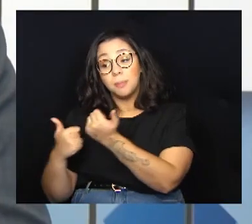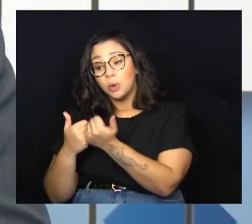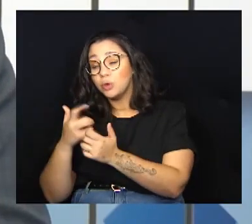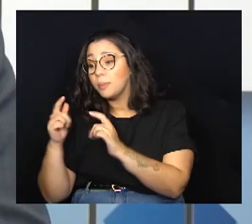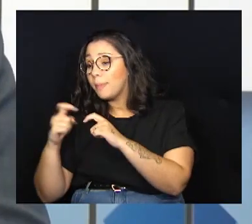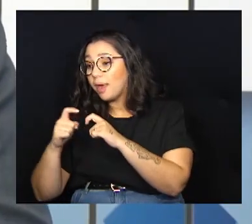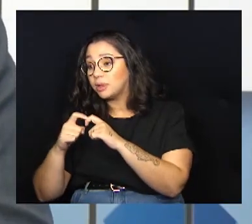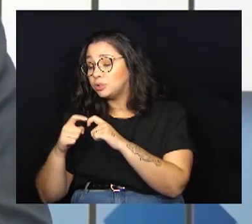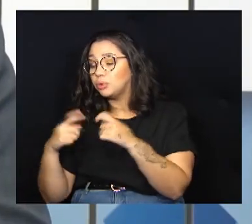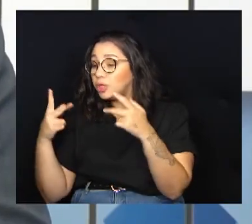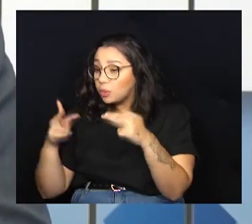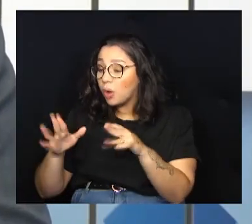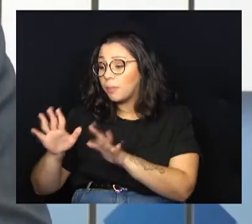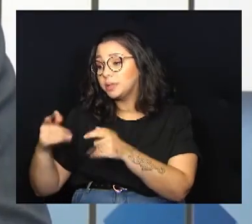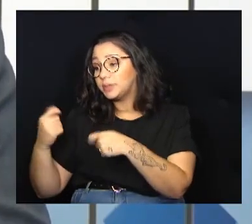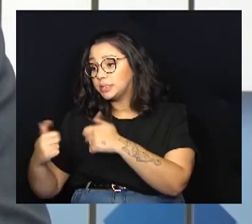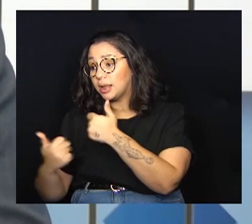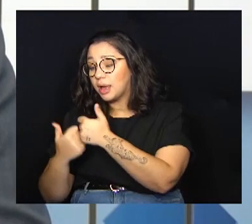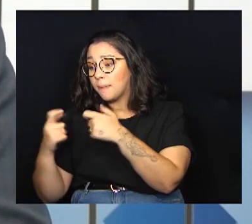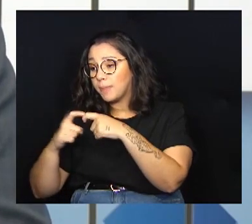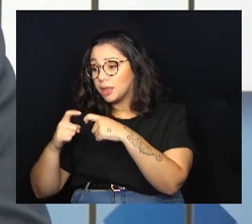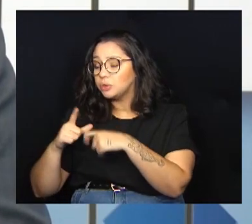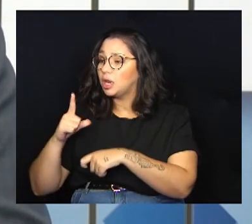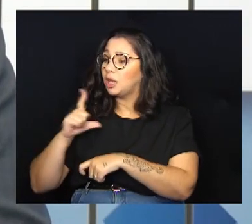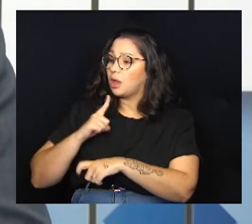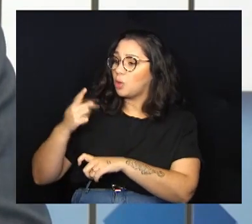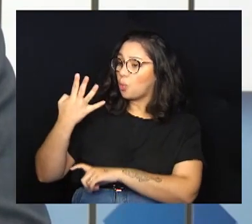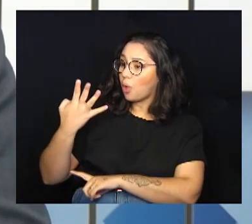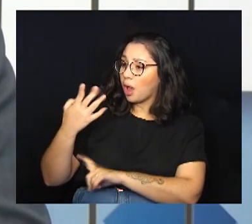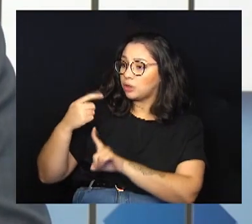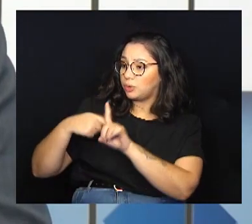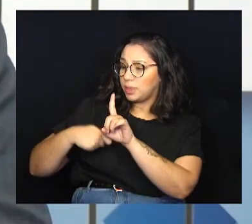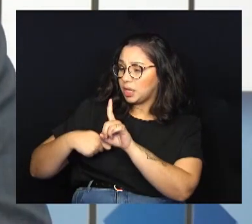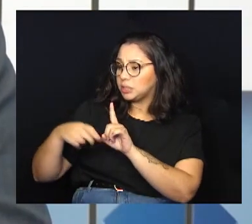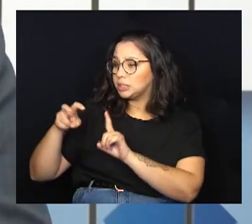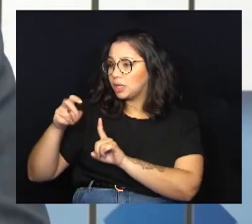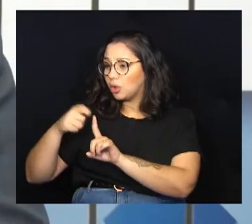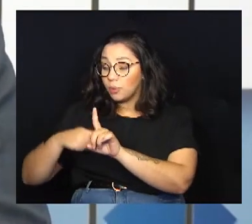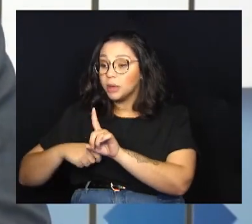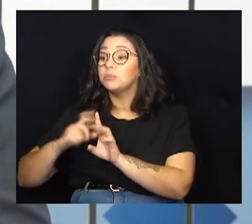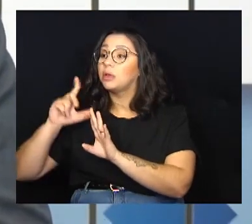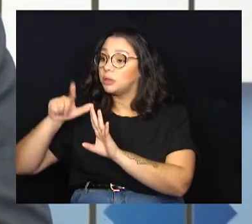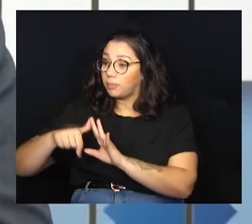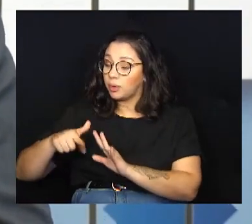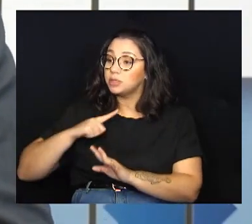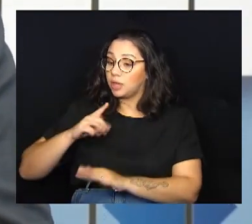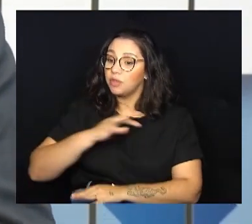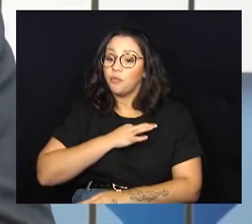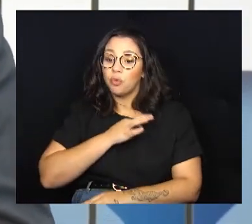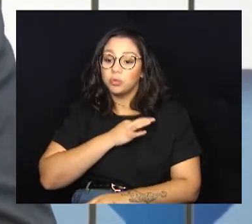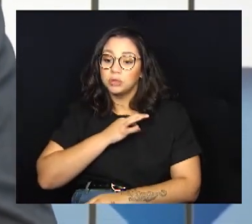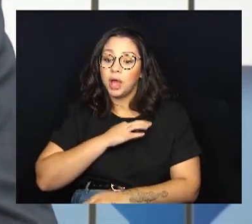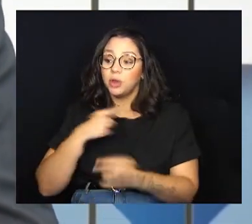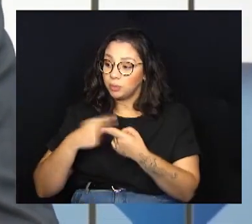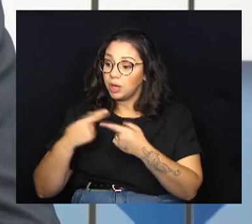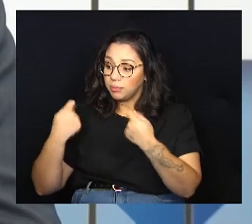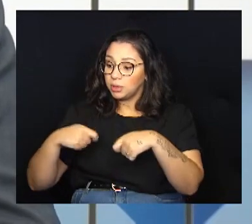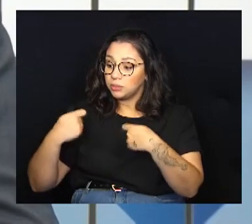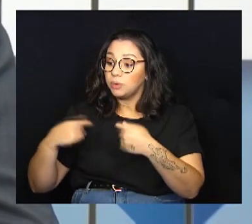sendo, que vive com o pai, que é usuário de droga, está colocando em risco essa pessoa, essa criança, não tem a